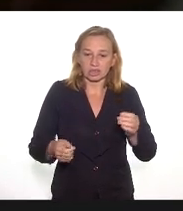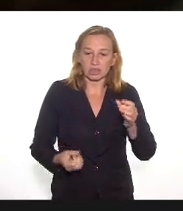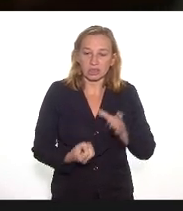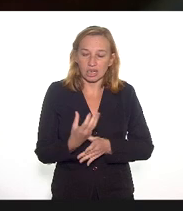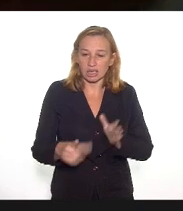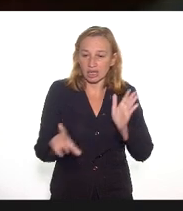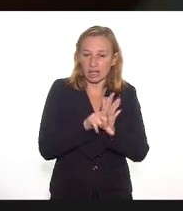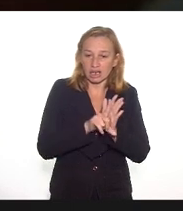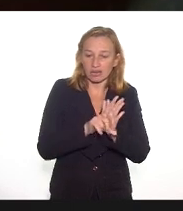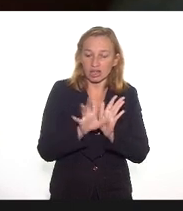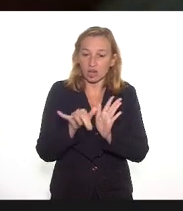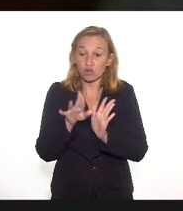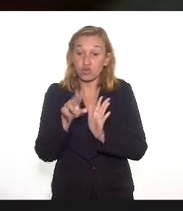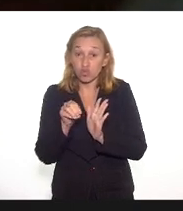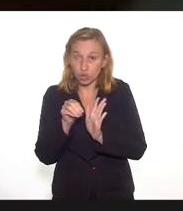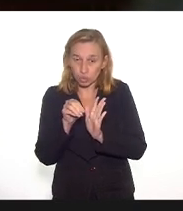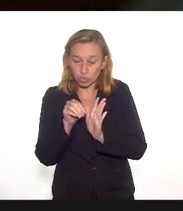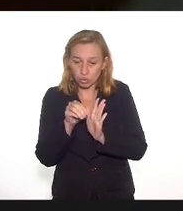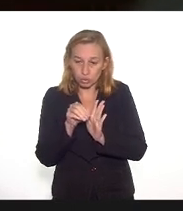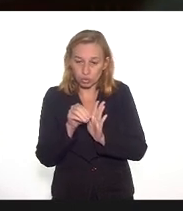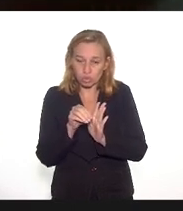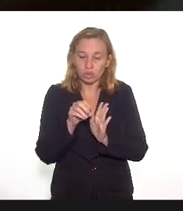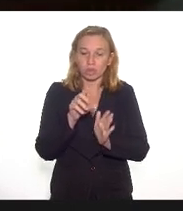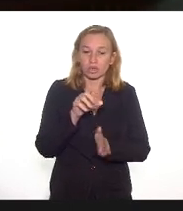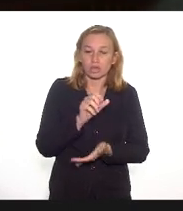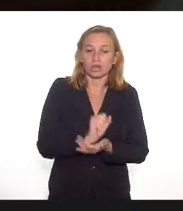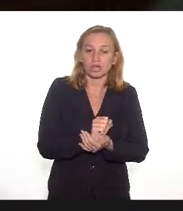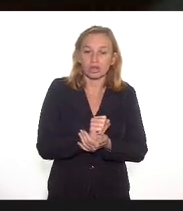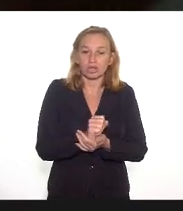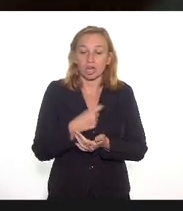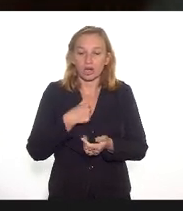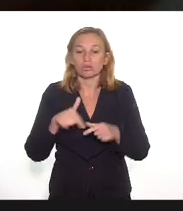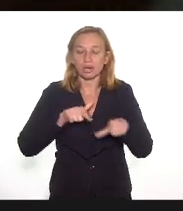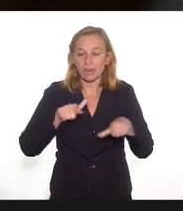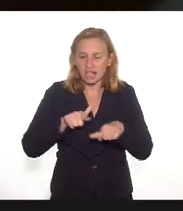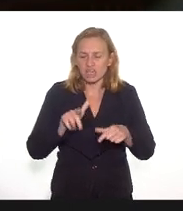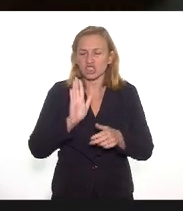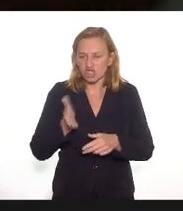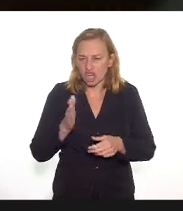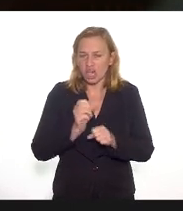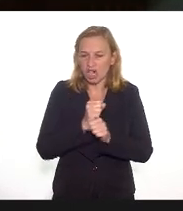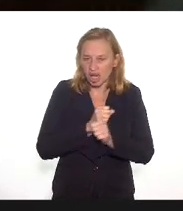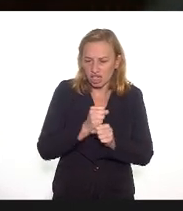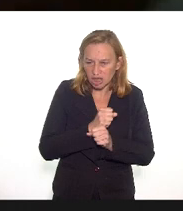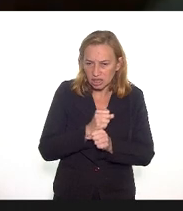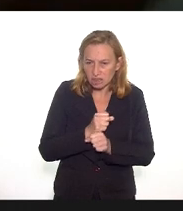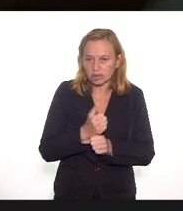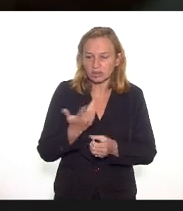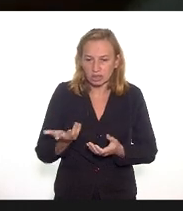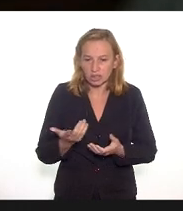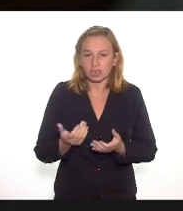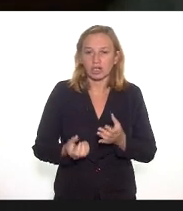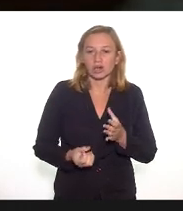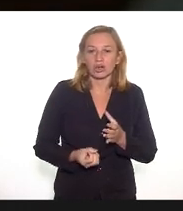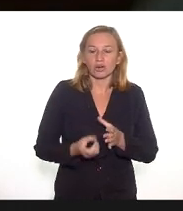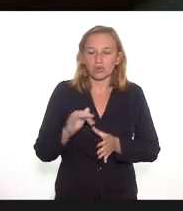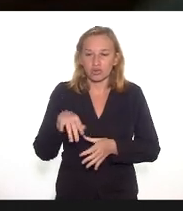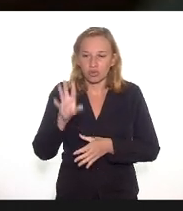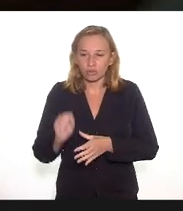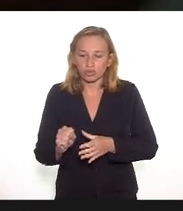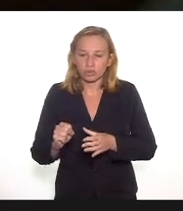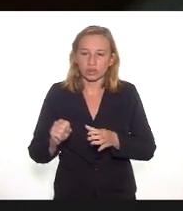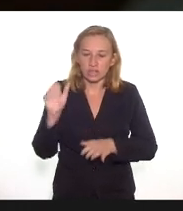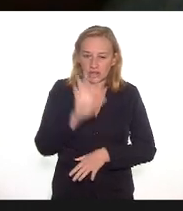fundos, dos quais eu conheço algum, inclusive o FNDCT, que eu trabalhei muito com isso, Fundo Nacional de Desenvolvimento Científico e Tecnológico, no qual, na própria